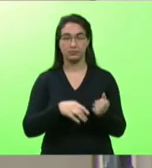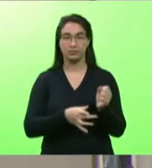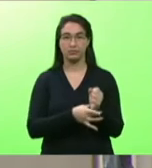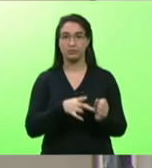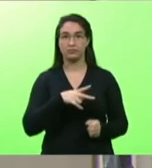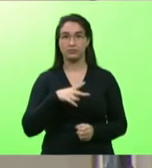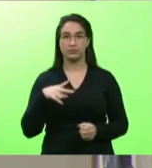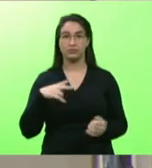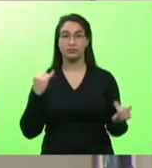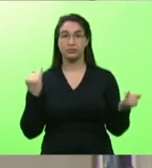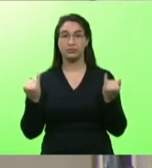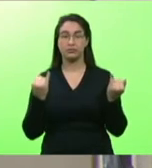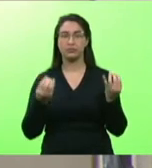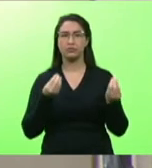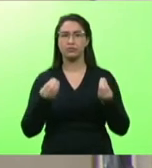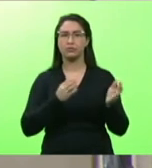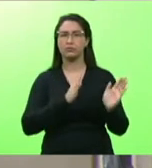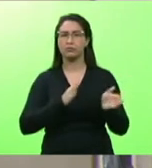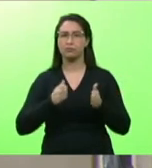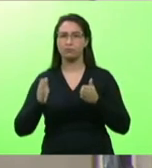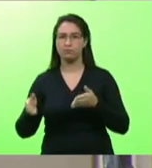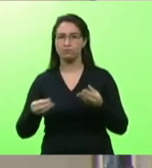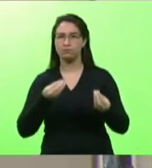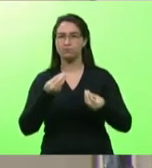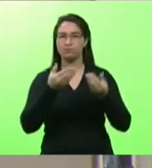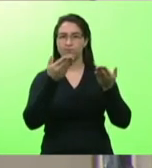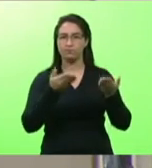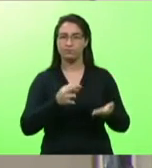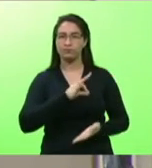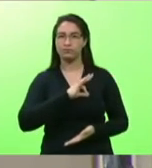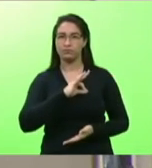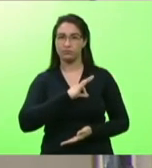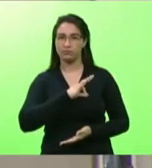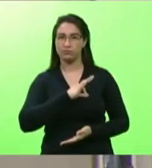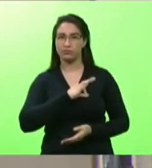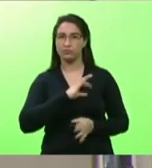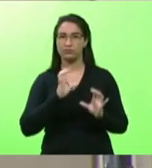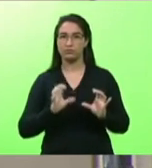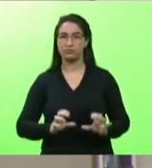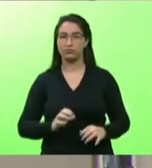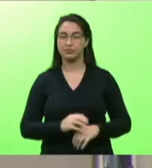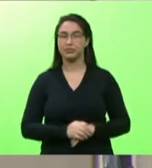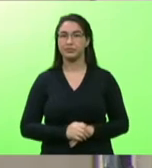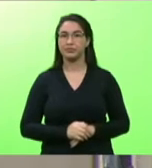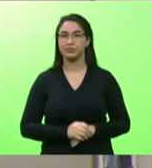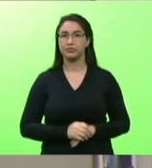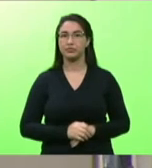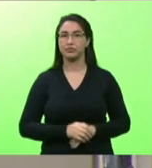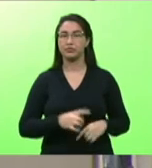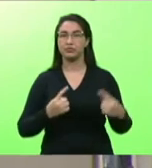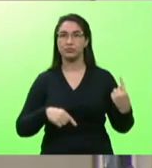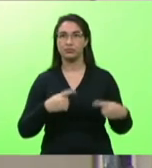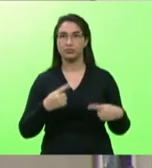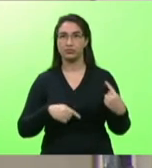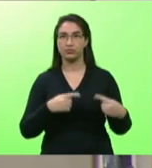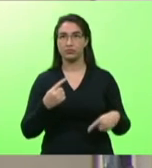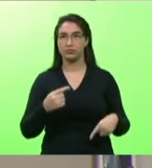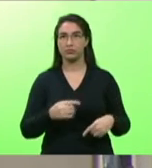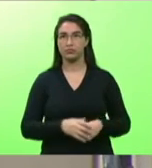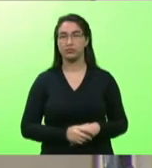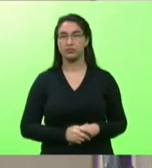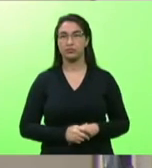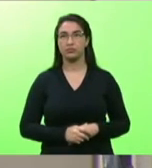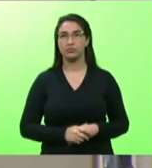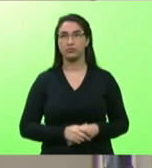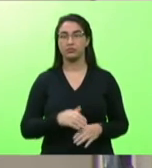informações acerca do plano de carreira da Polícia Civil em discussão da havendo Quem Queira discutir em votação